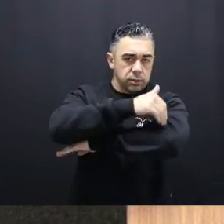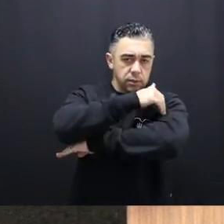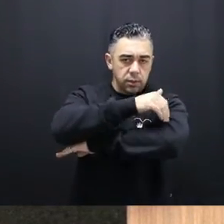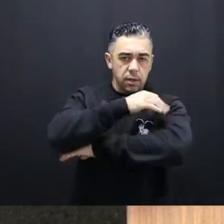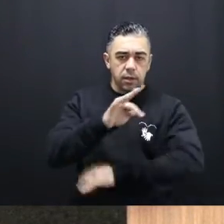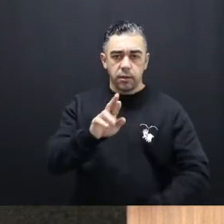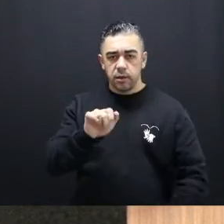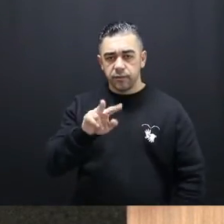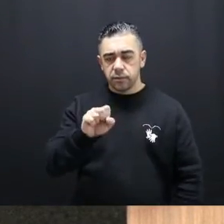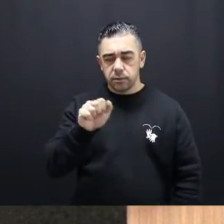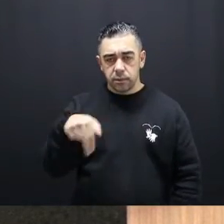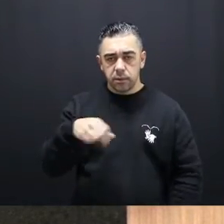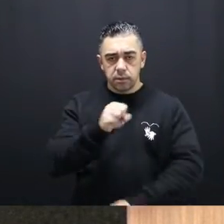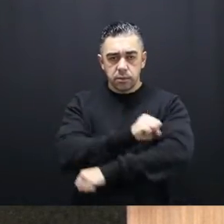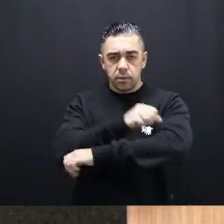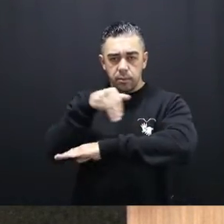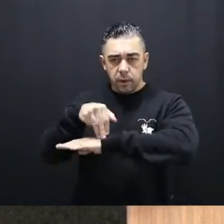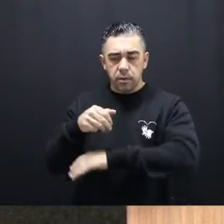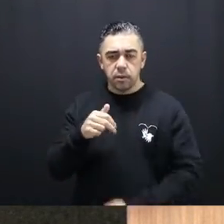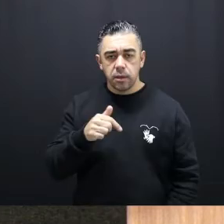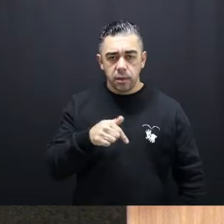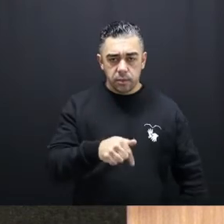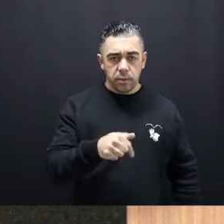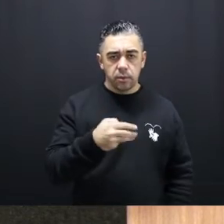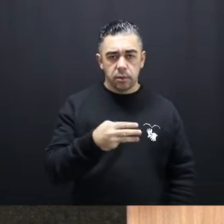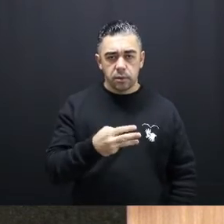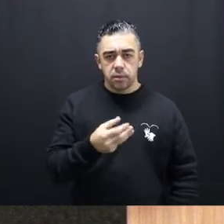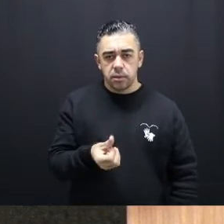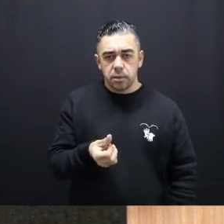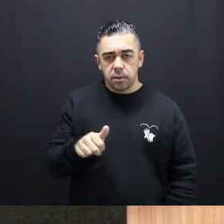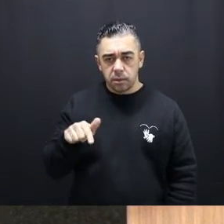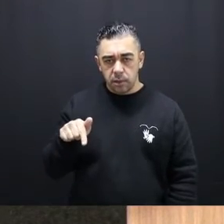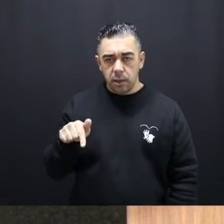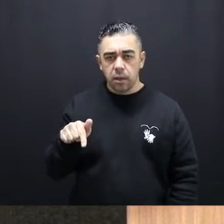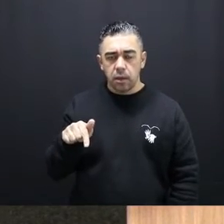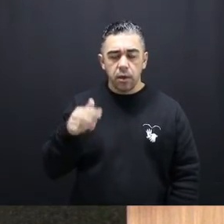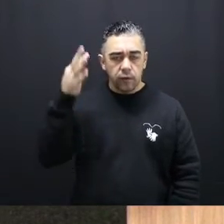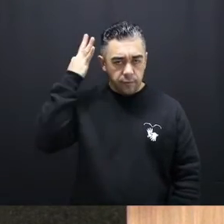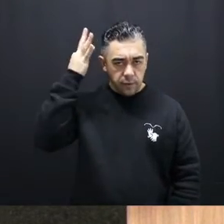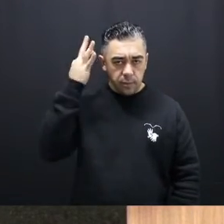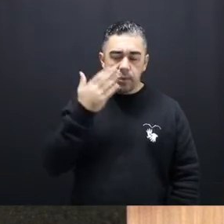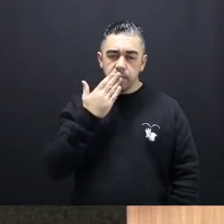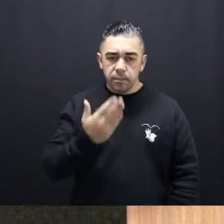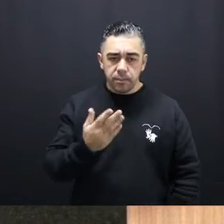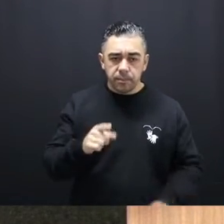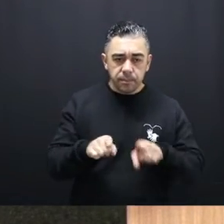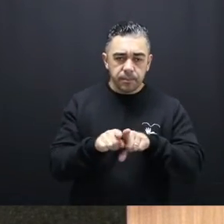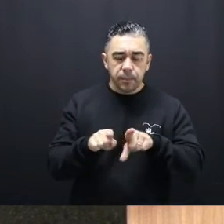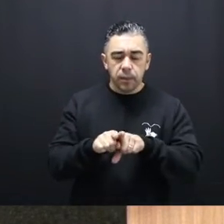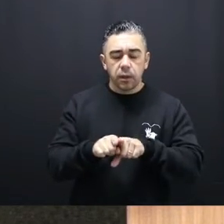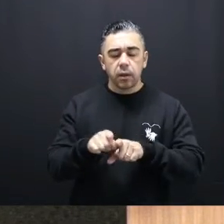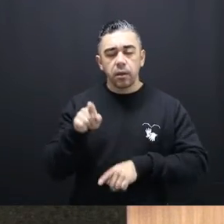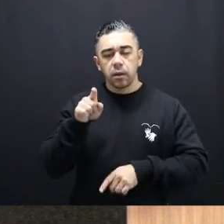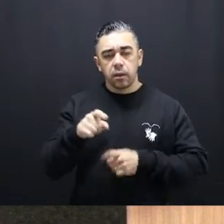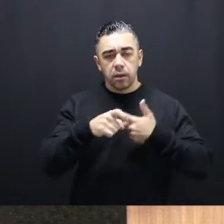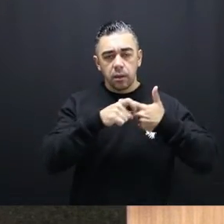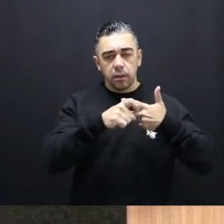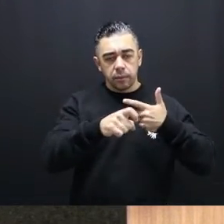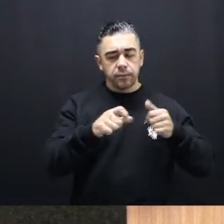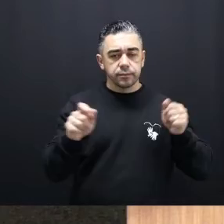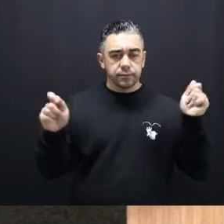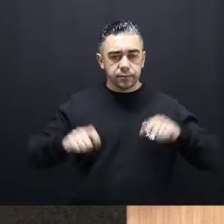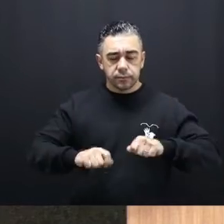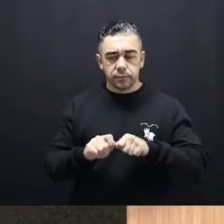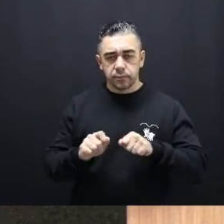no bairro São Marcos indicação 7.367 do vereador fui nenê o Executivo que